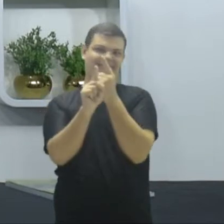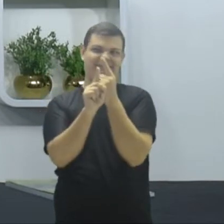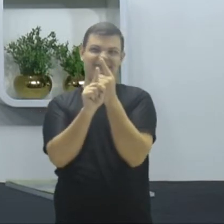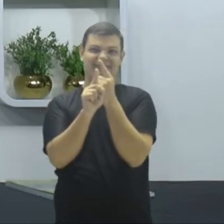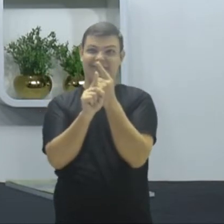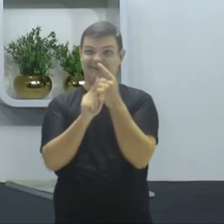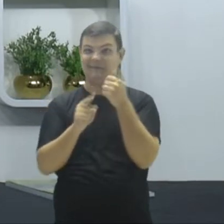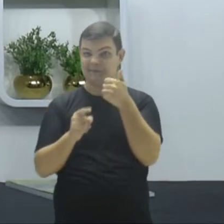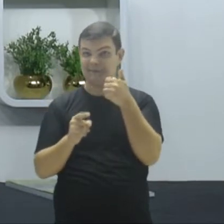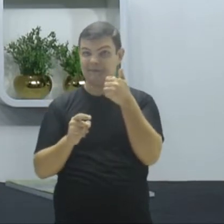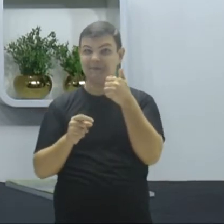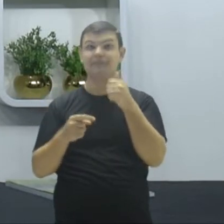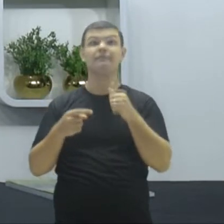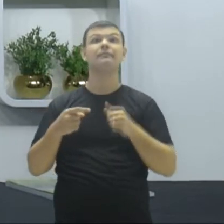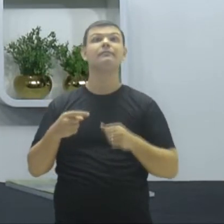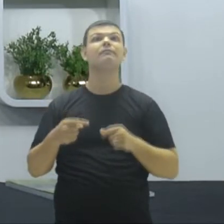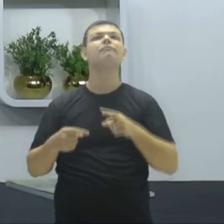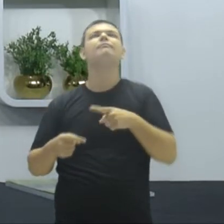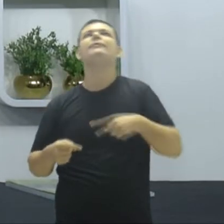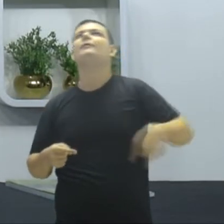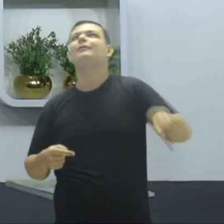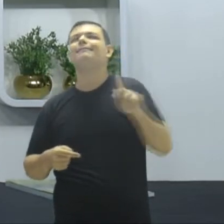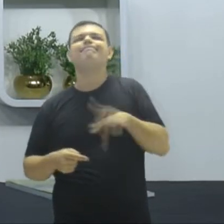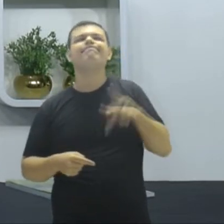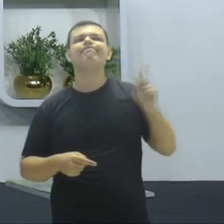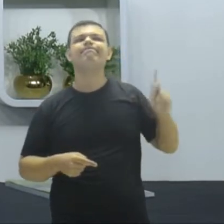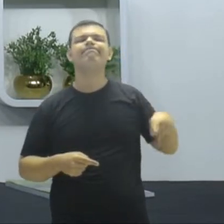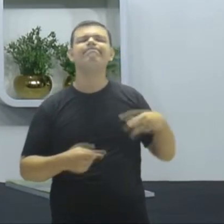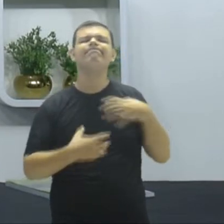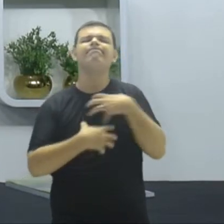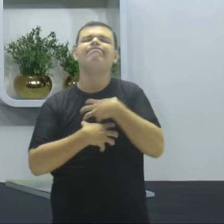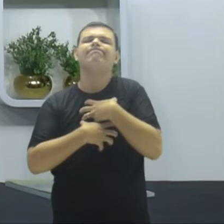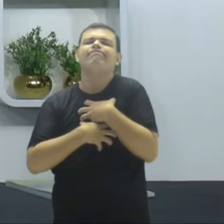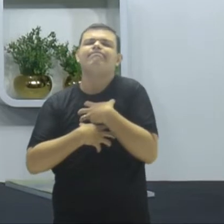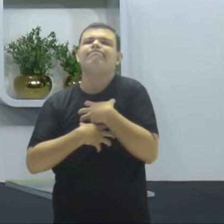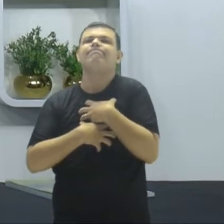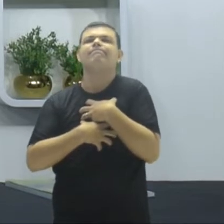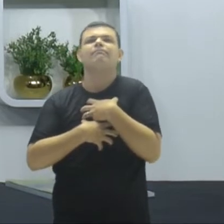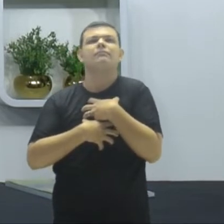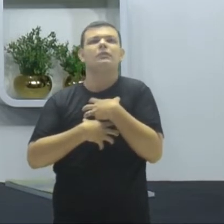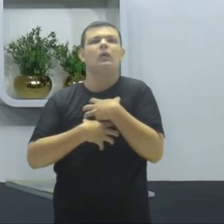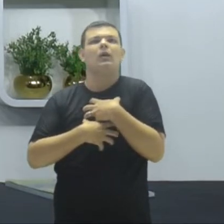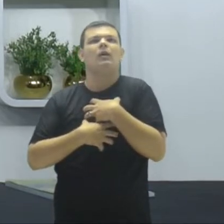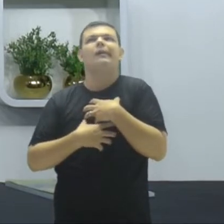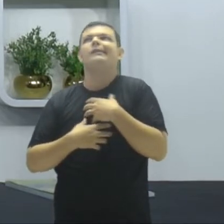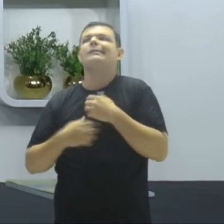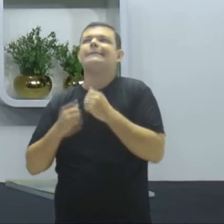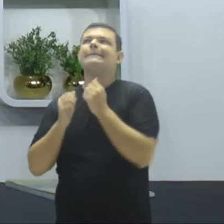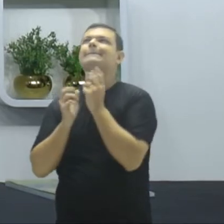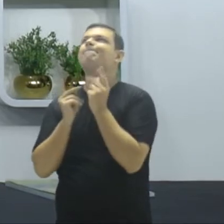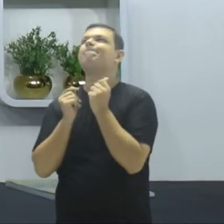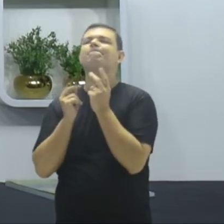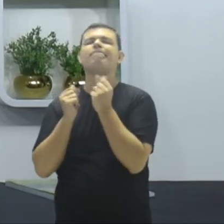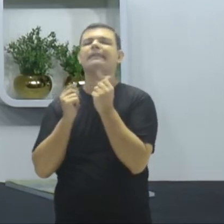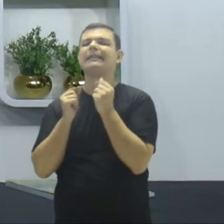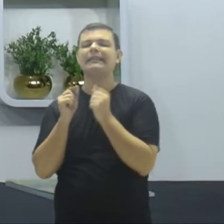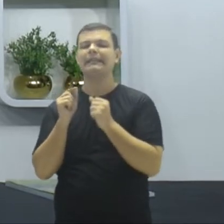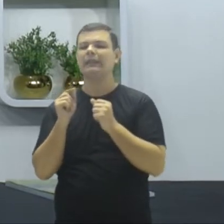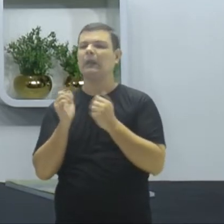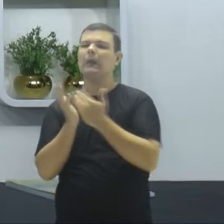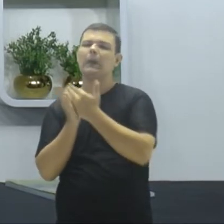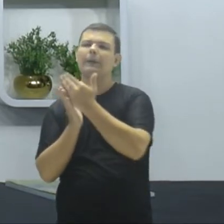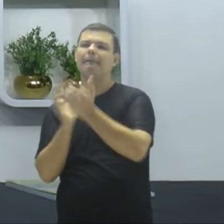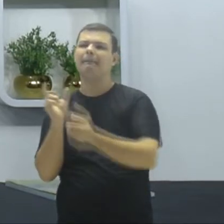Vamos lá? Nós, os professores, estamos sentindo de vocês uma coisa que começa com